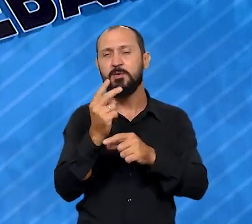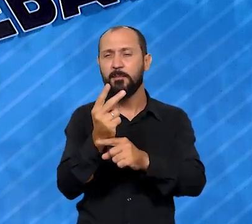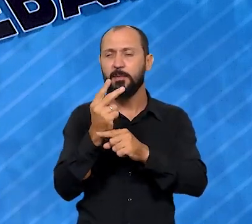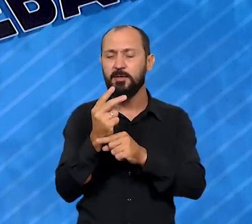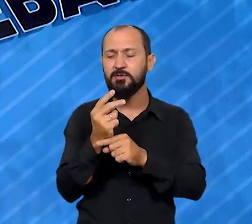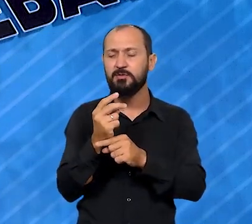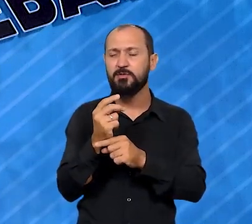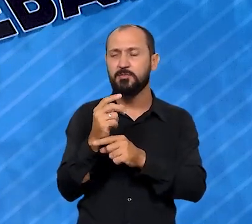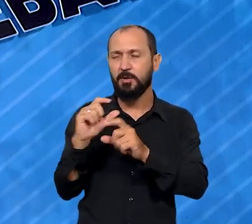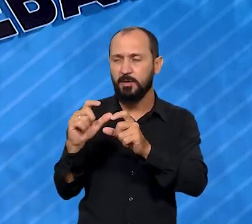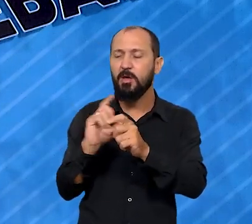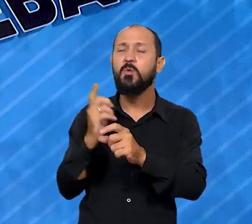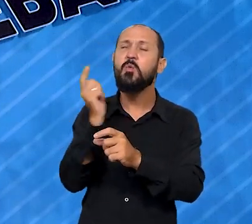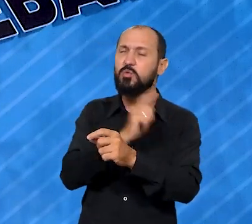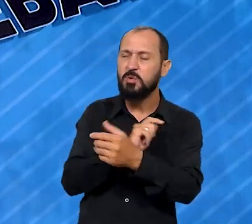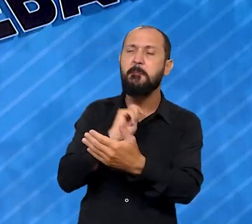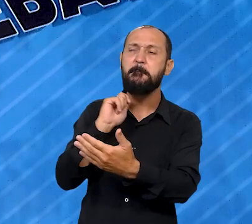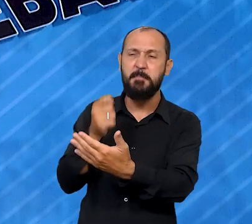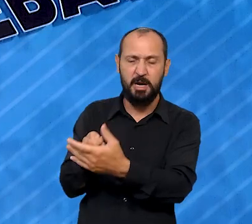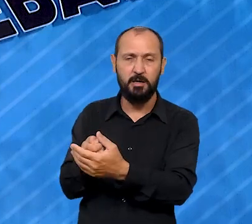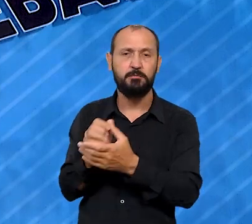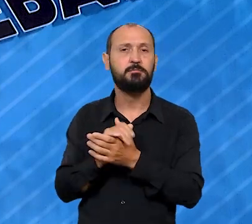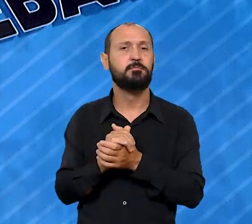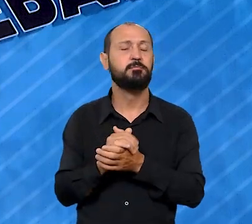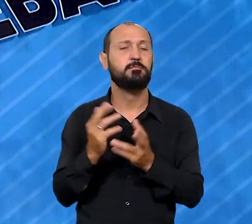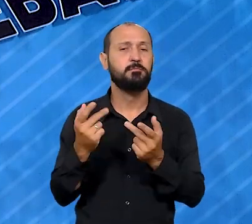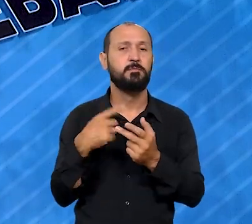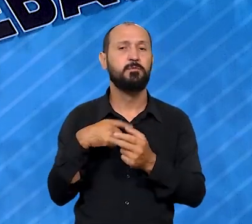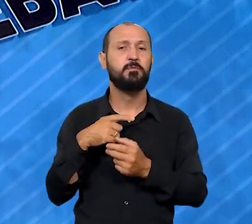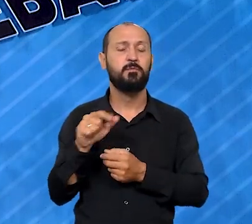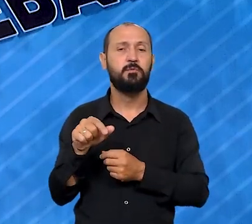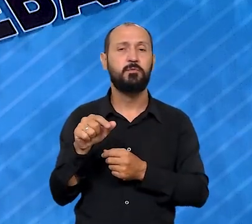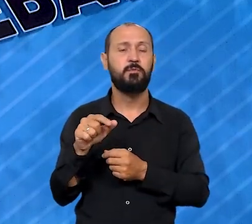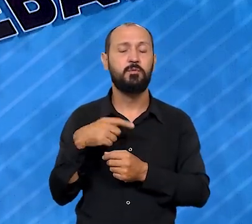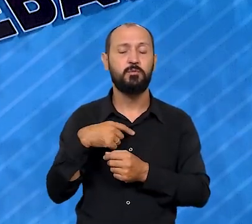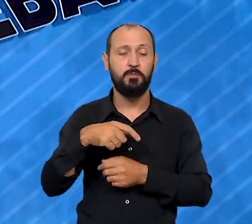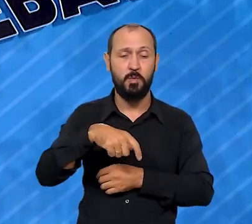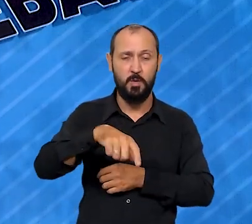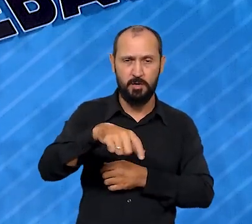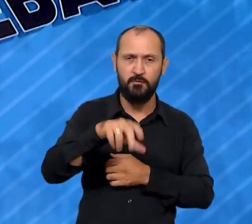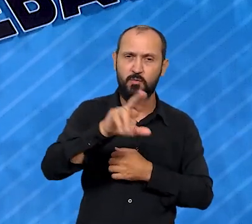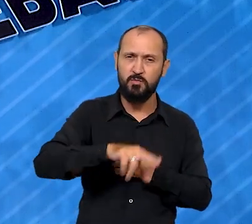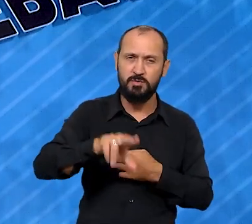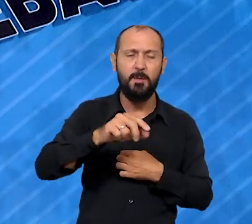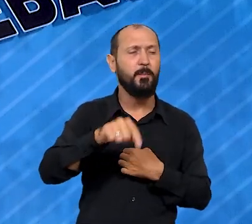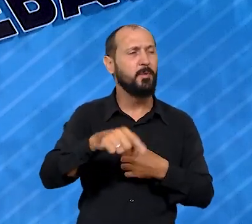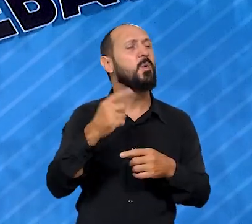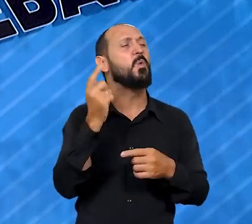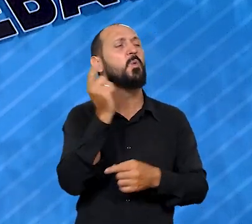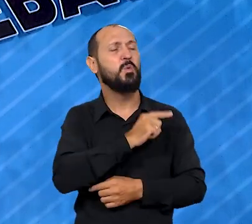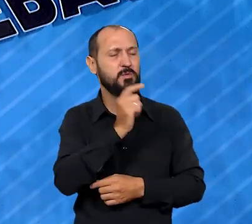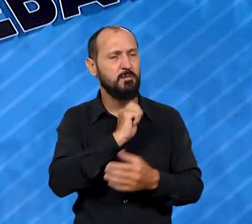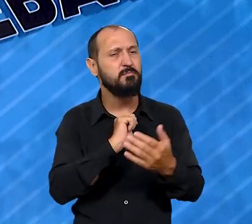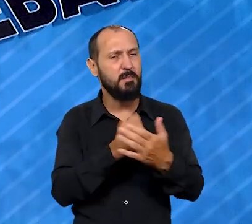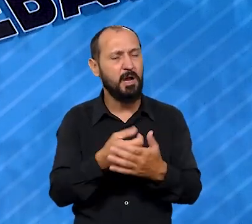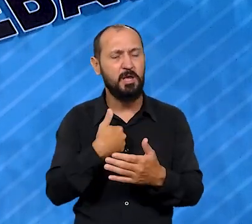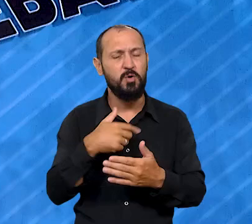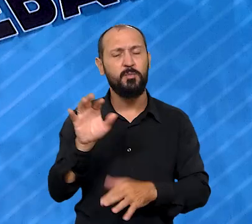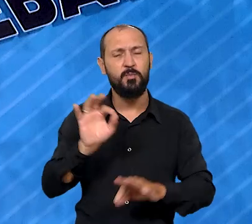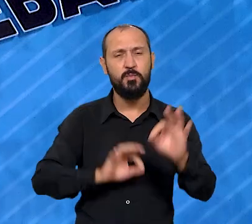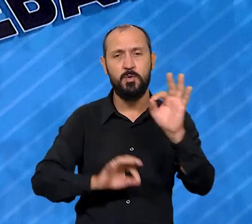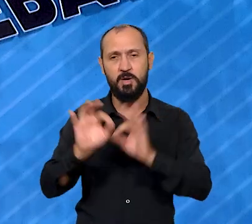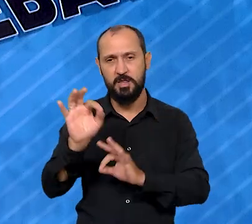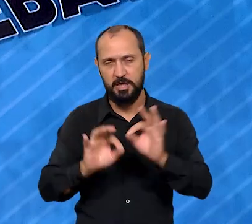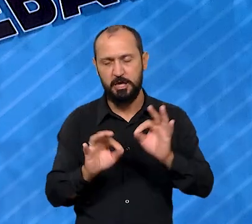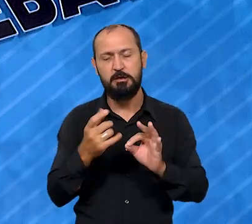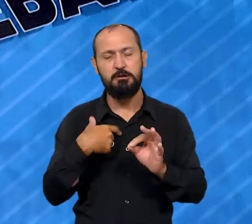vou fazer um empréstimo pequeno aqui, eu dou conta de pagar, e ao mesmo tempo eu vou utilizar a margem do meu cartão de crédito, porque eu também dou conta de pagar, eu